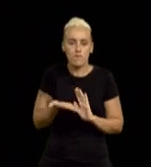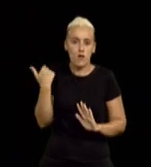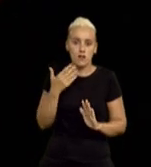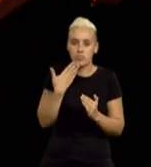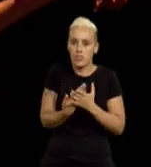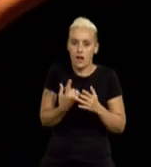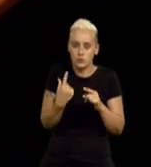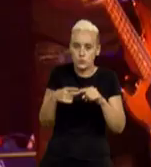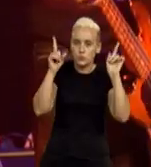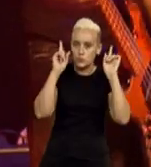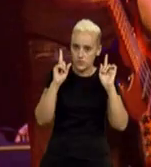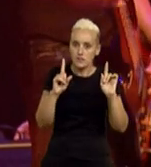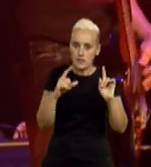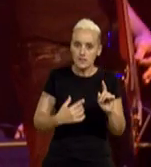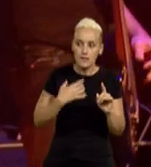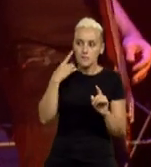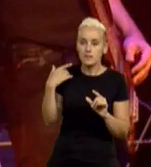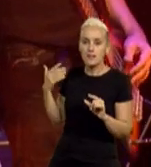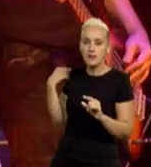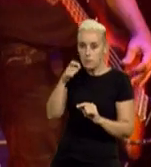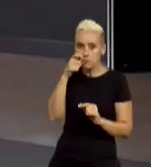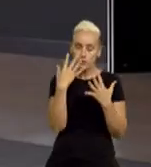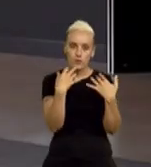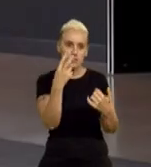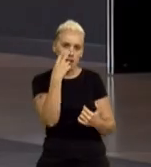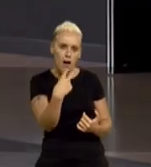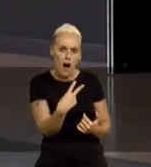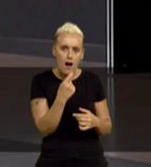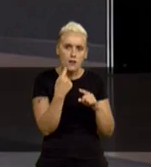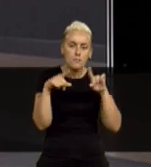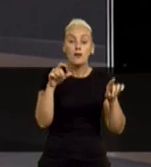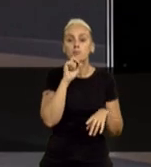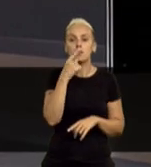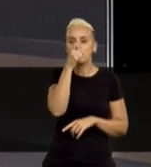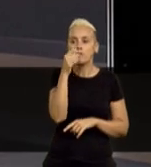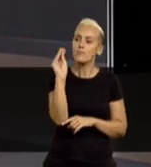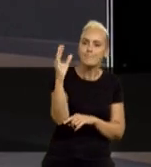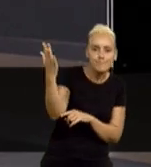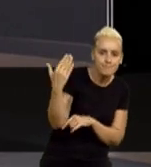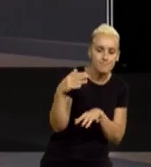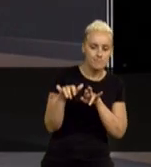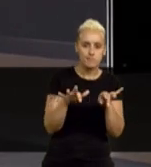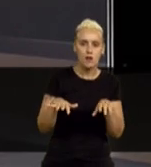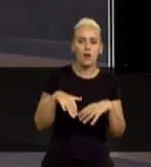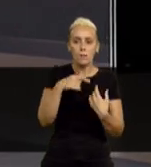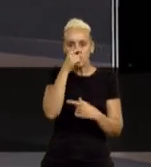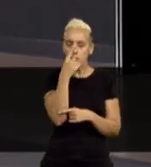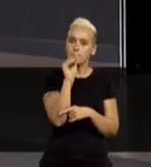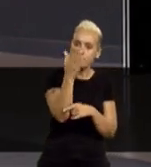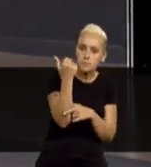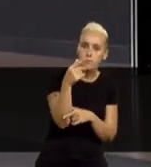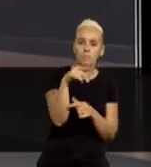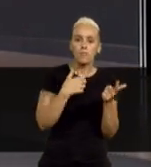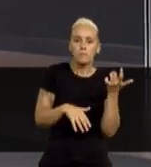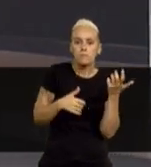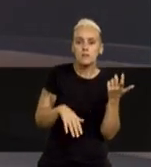partida é uma grande diferença, das diferenças se calhar que o pessoal vai sentir mais. Podíamos chamar uma pessoa para vir tocar metais, ou chamar uma pessoa para vir